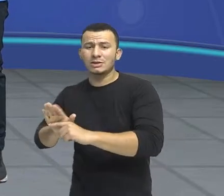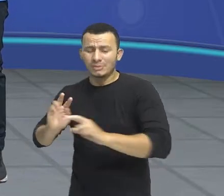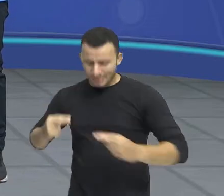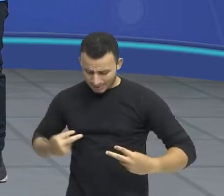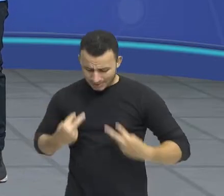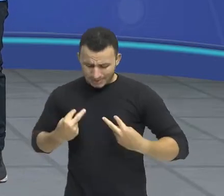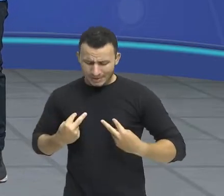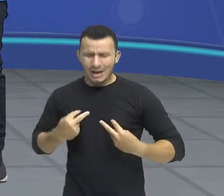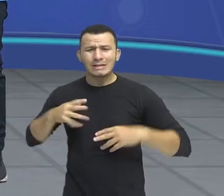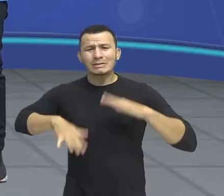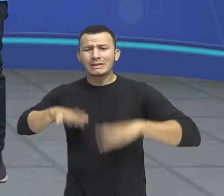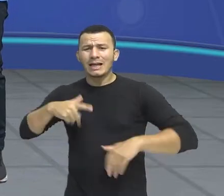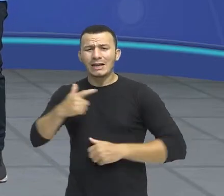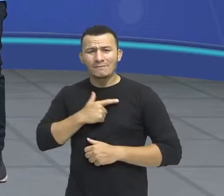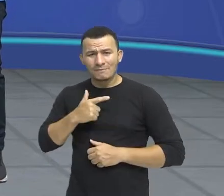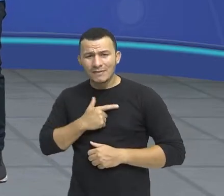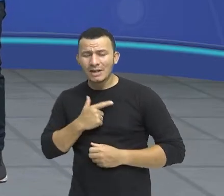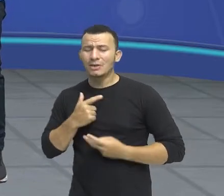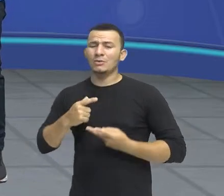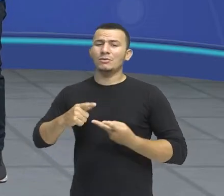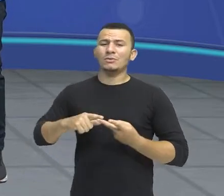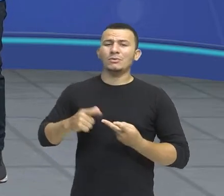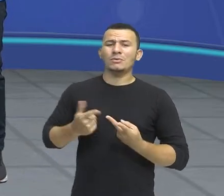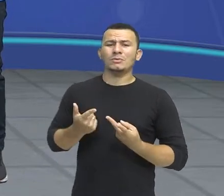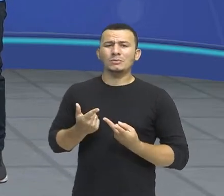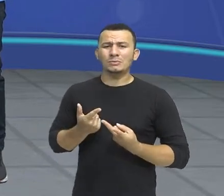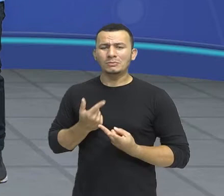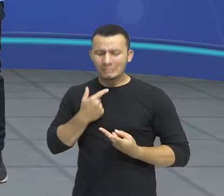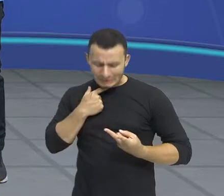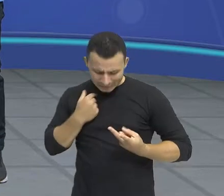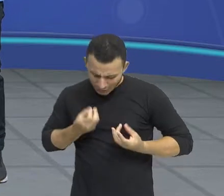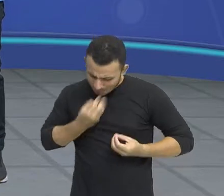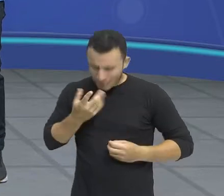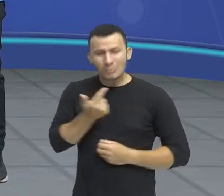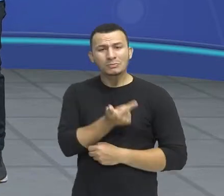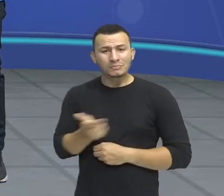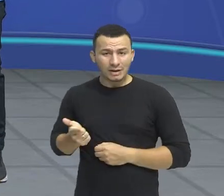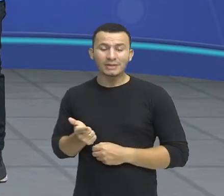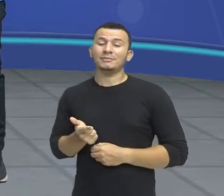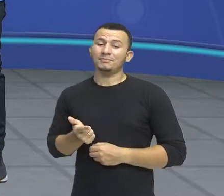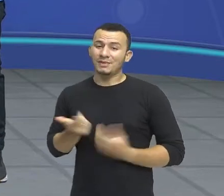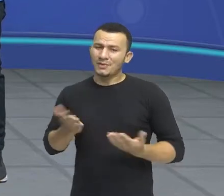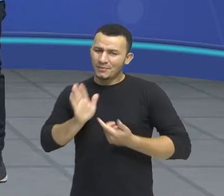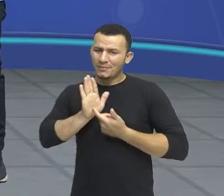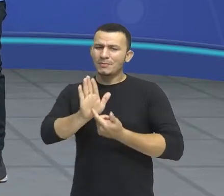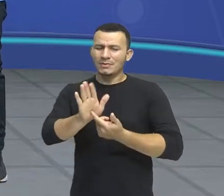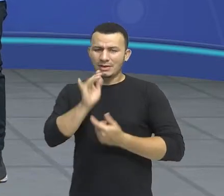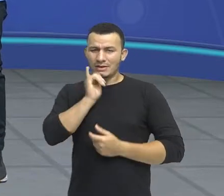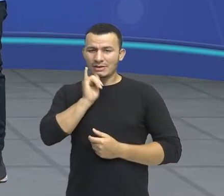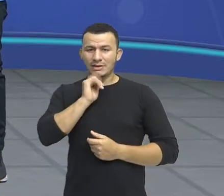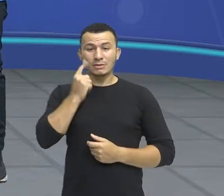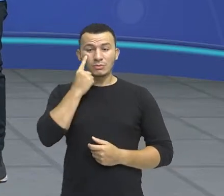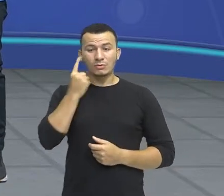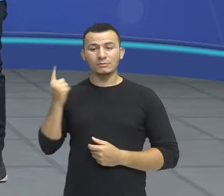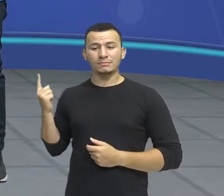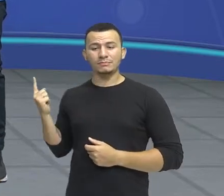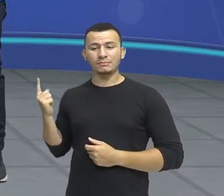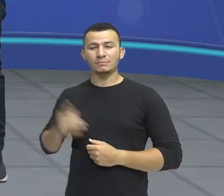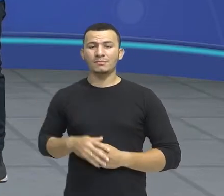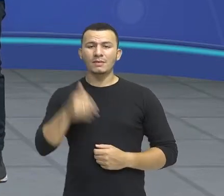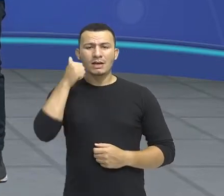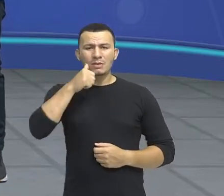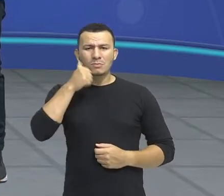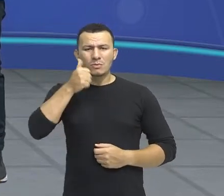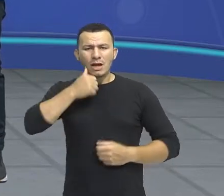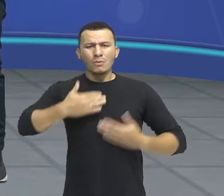é feio, é indesejável. Então vamos ver aqui alguns deles. Por exemplo, tem aí o estilo mulher